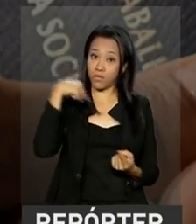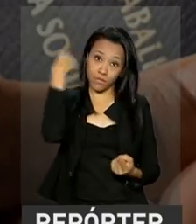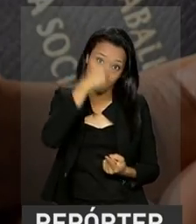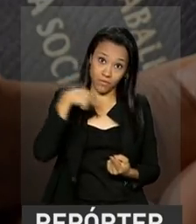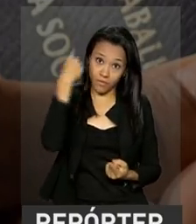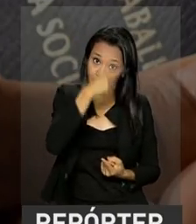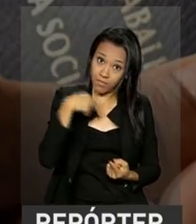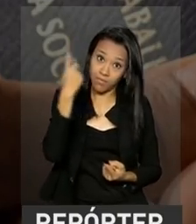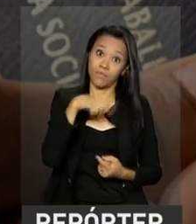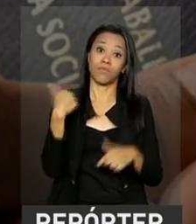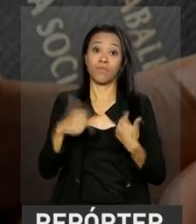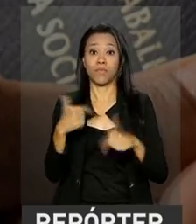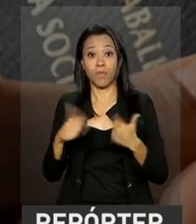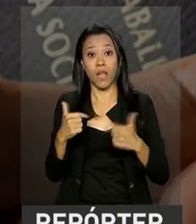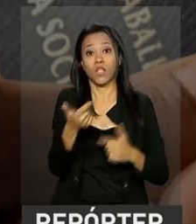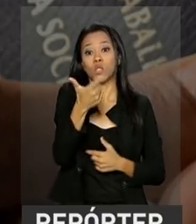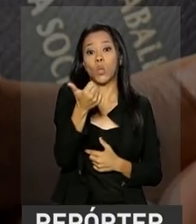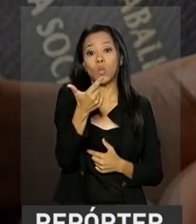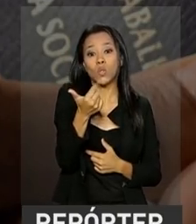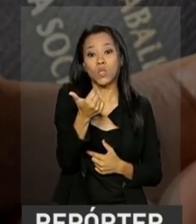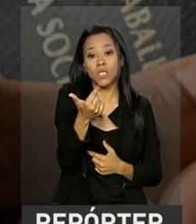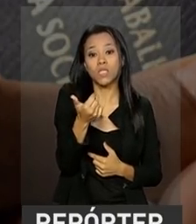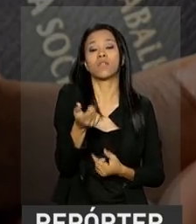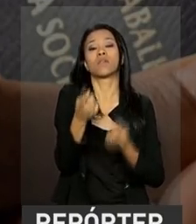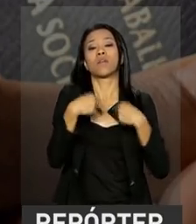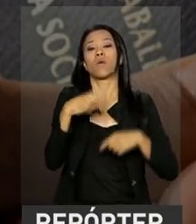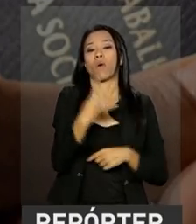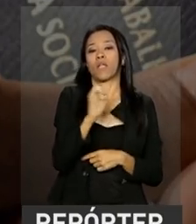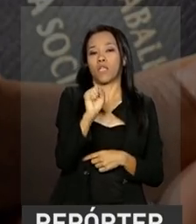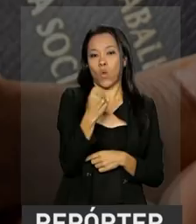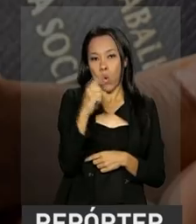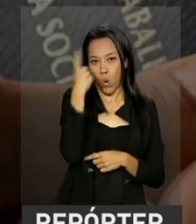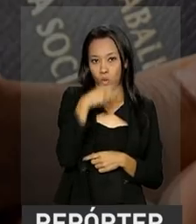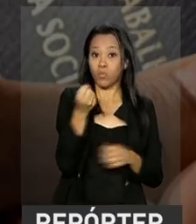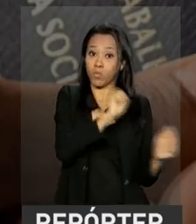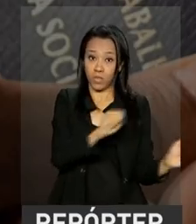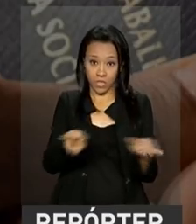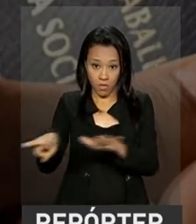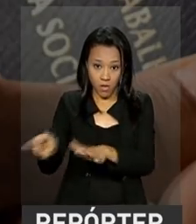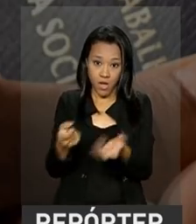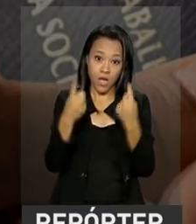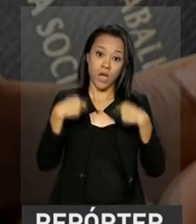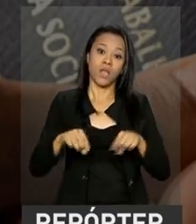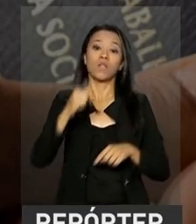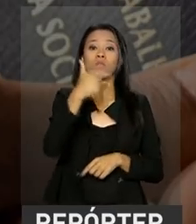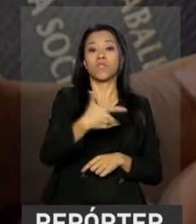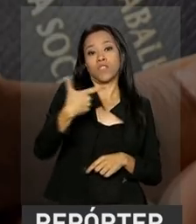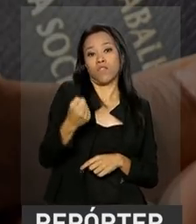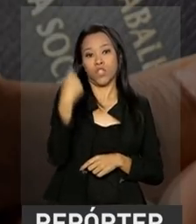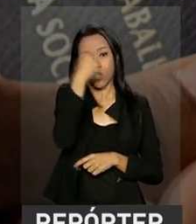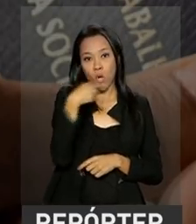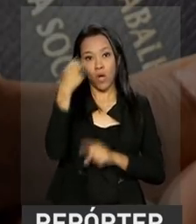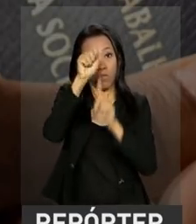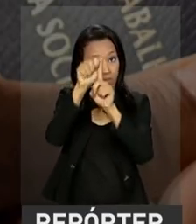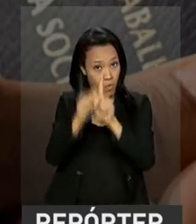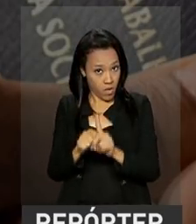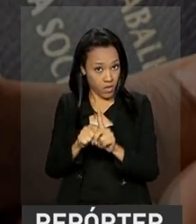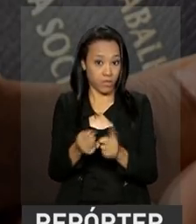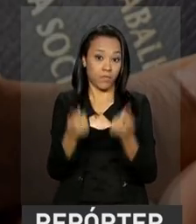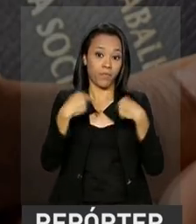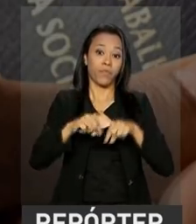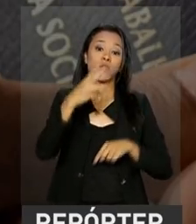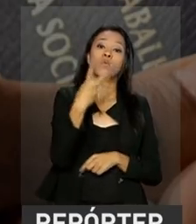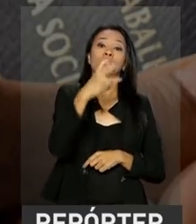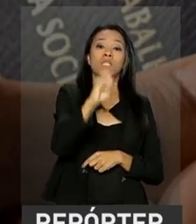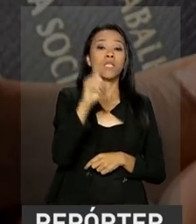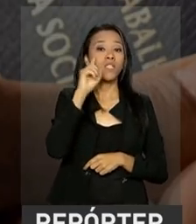estendida para 12 horas por dia 48 horas por semana 220 horas por mês os 30